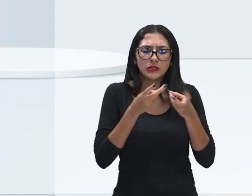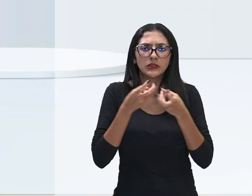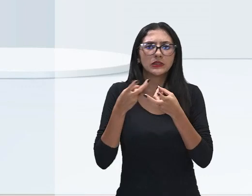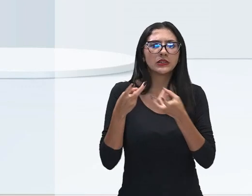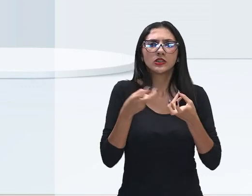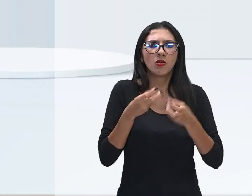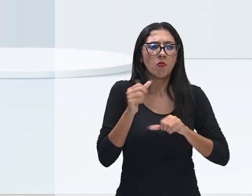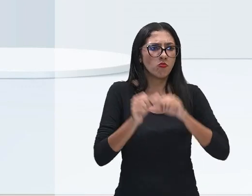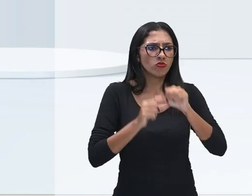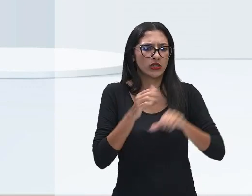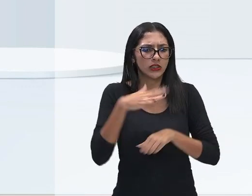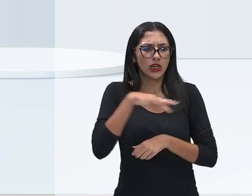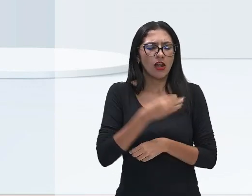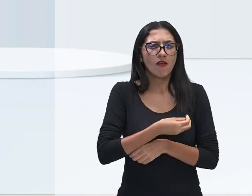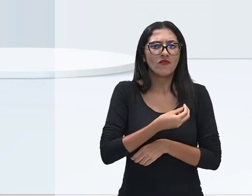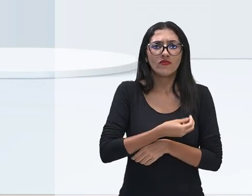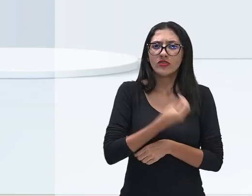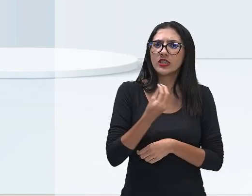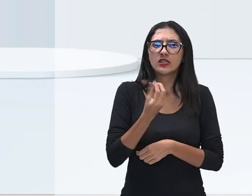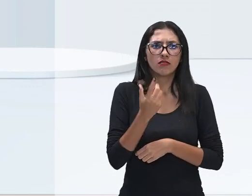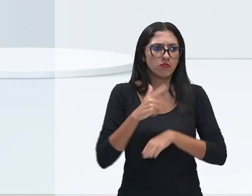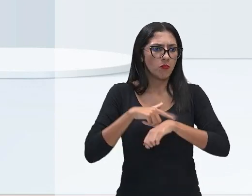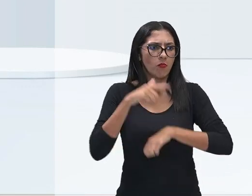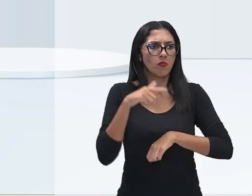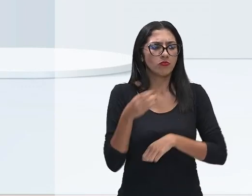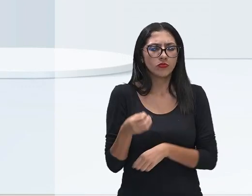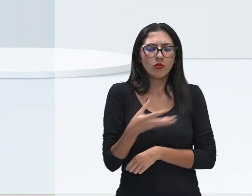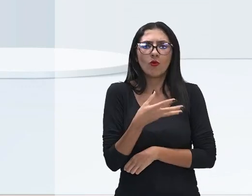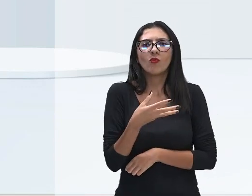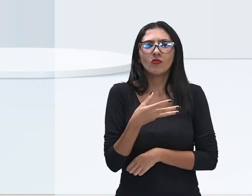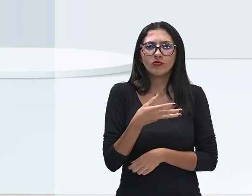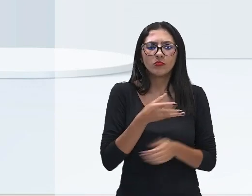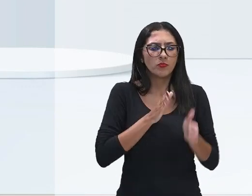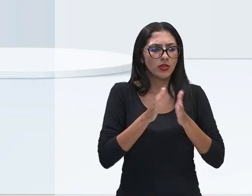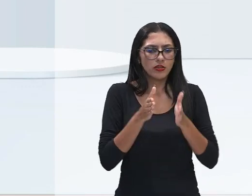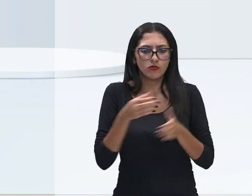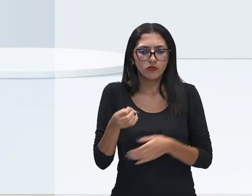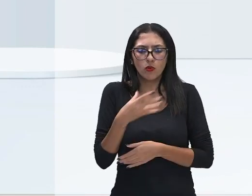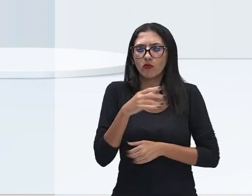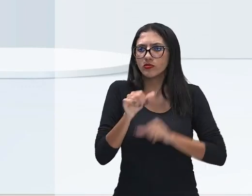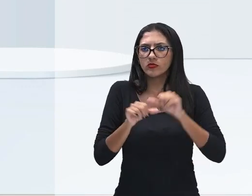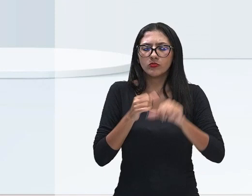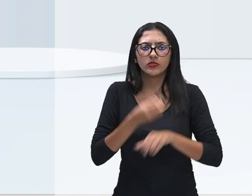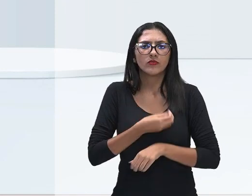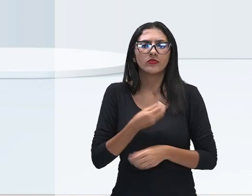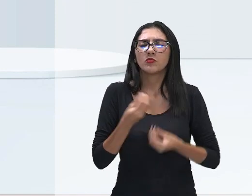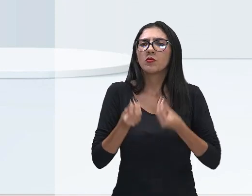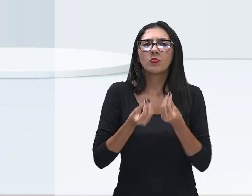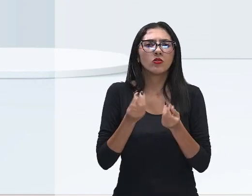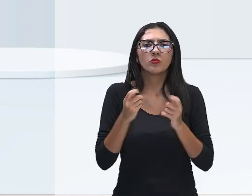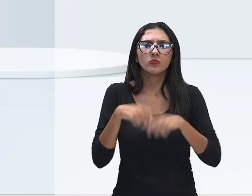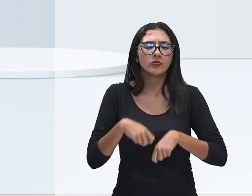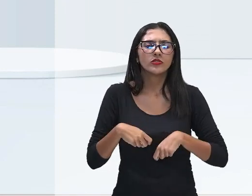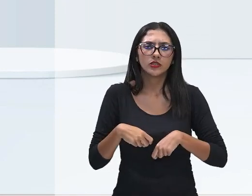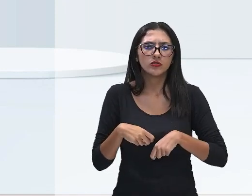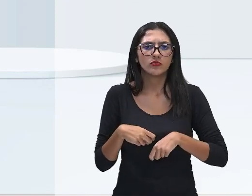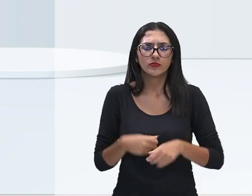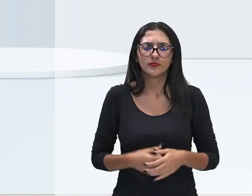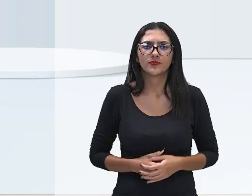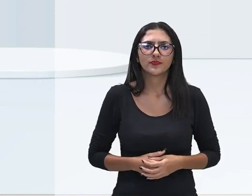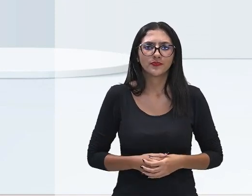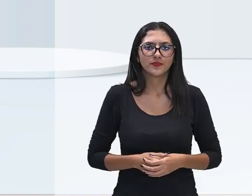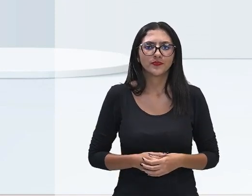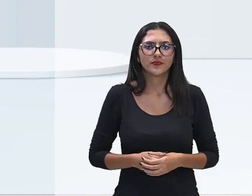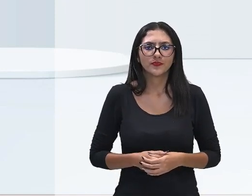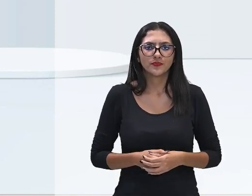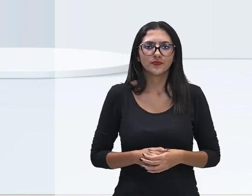realidade, com um novo momento ali, com fases diferentes na nossa vida. Como é que a gente pode lidar com essas transformações da